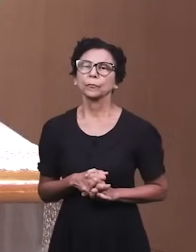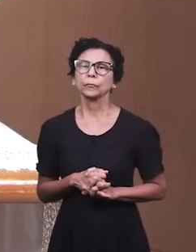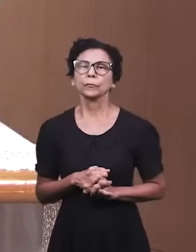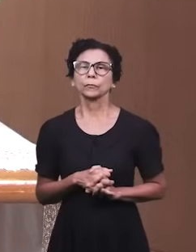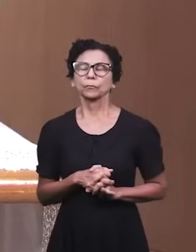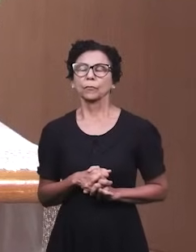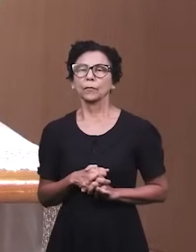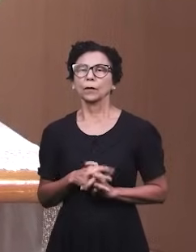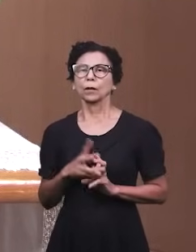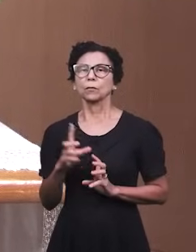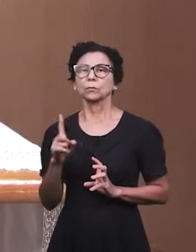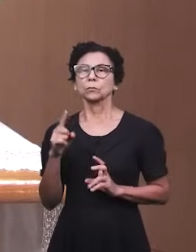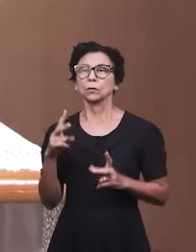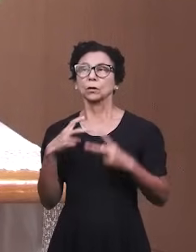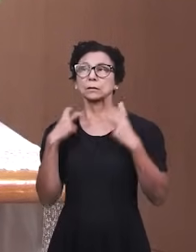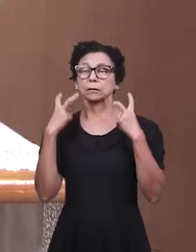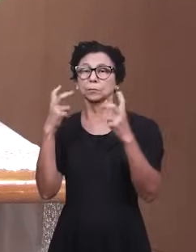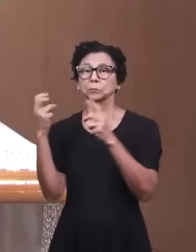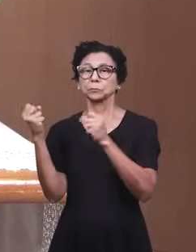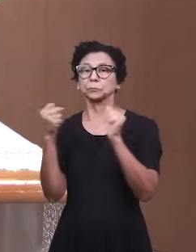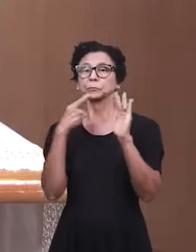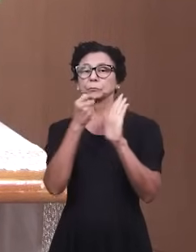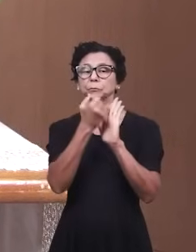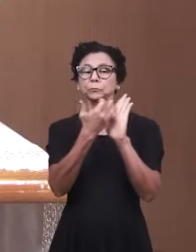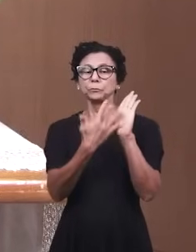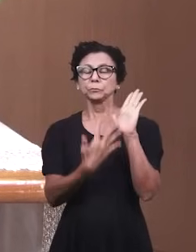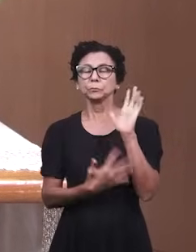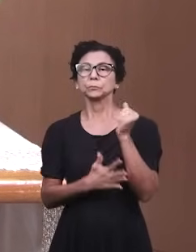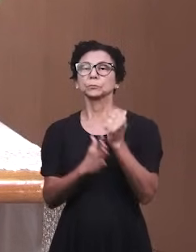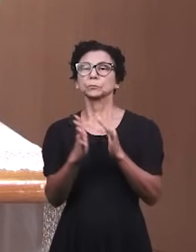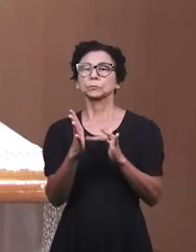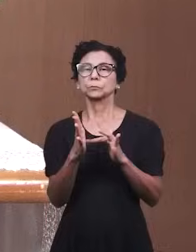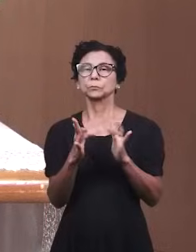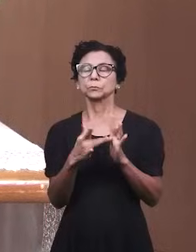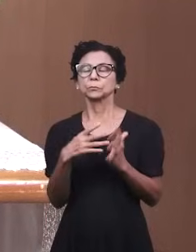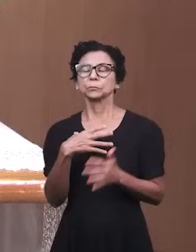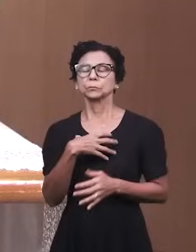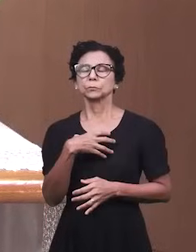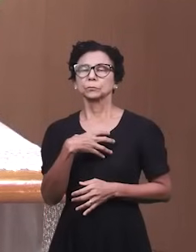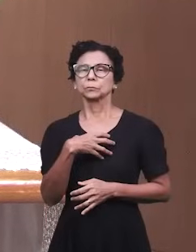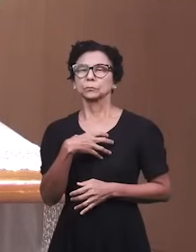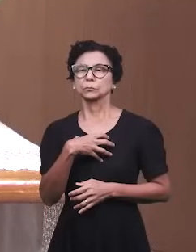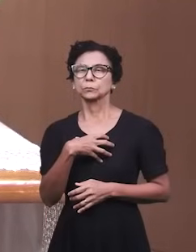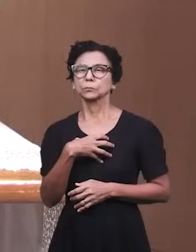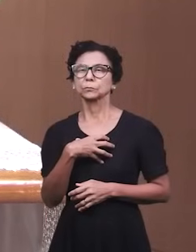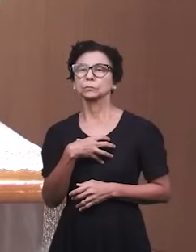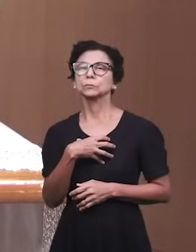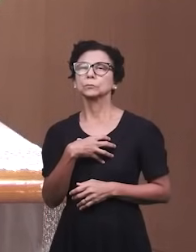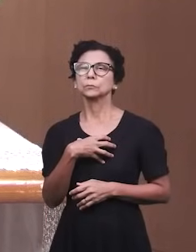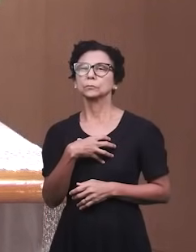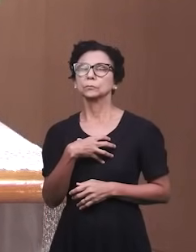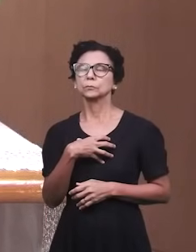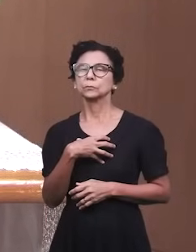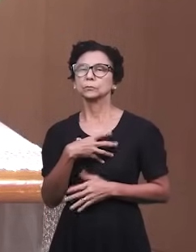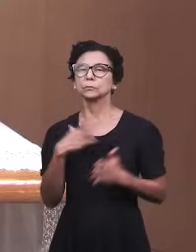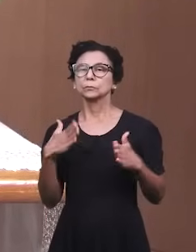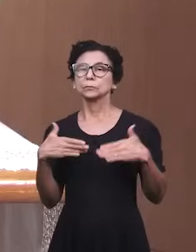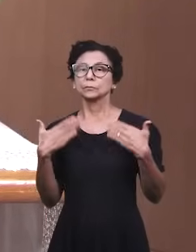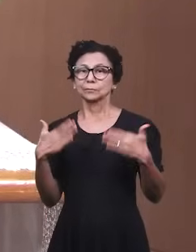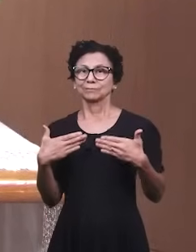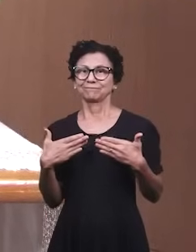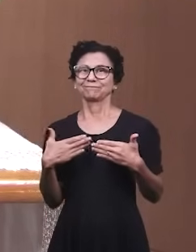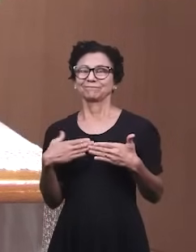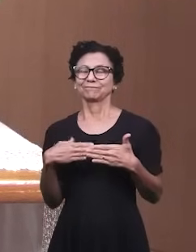Nós clamamos pelo sangue de Jesus e sentimos a doçura de fazermos parte dessa vinha de vinho